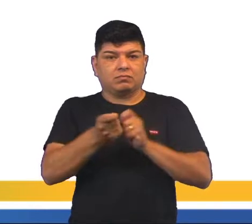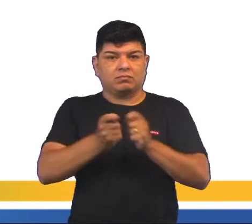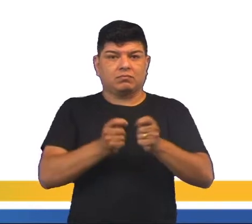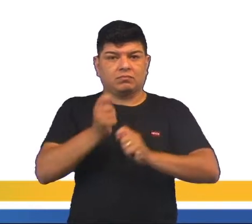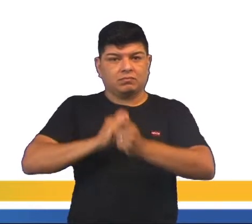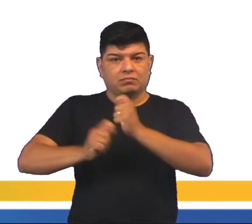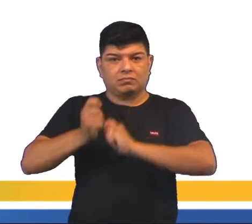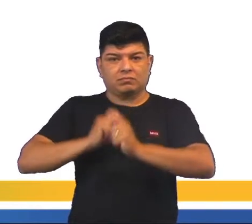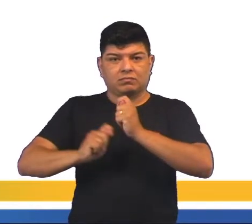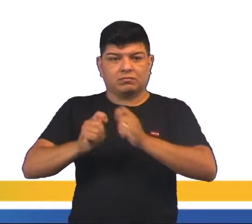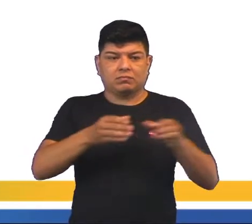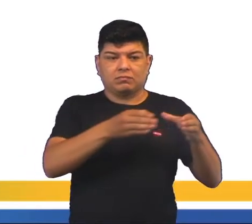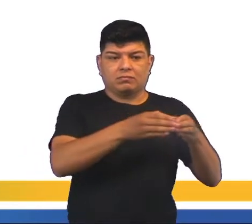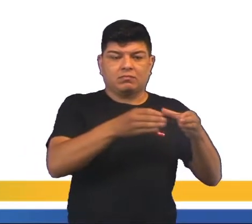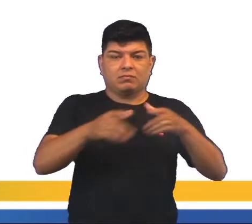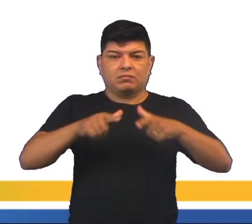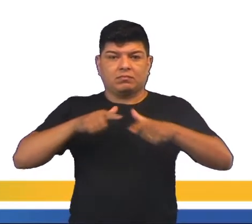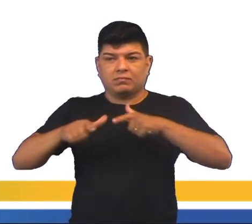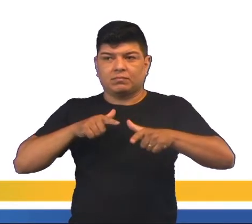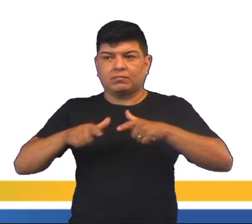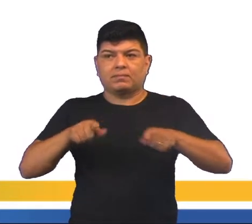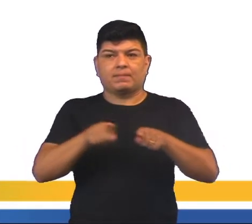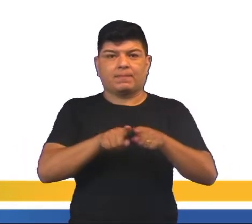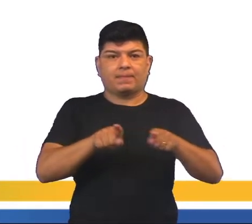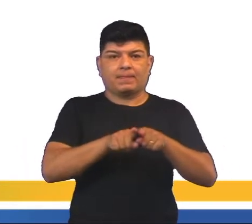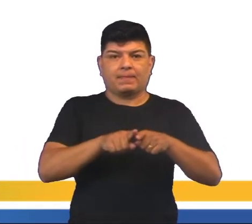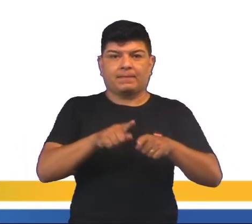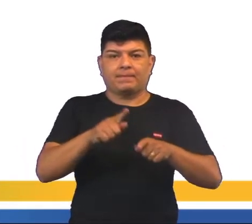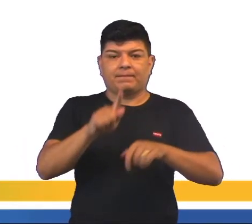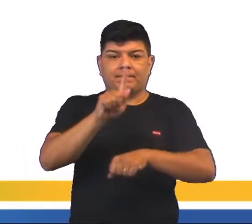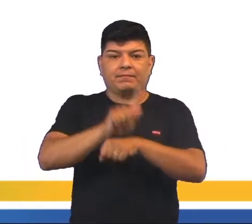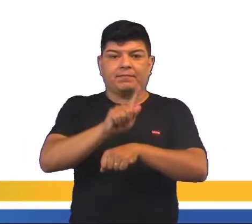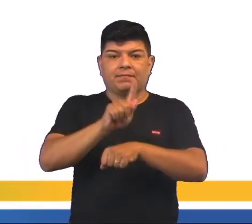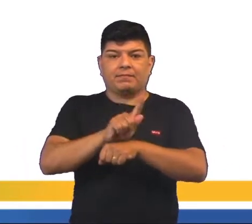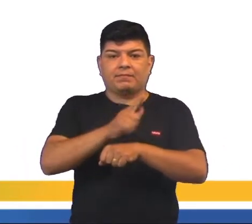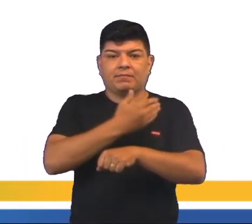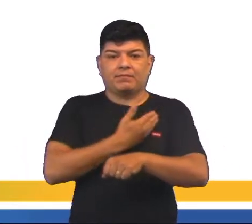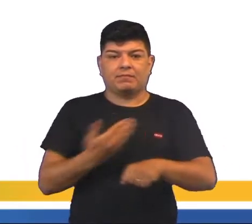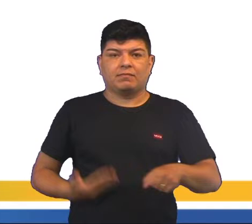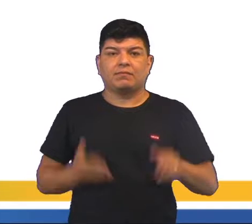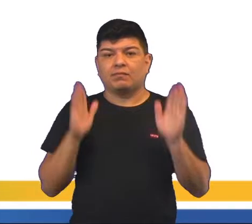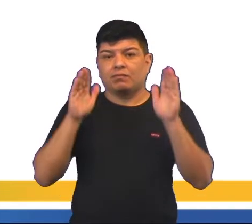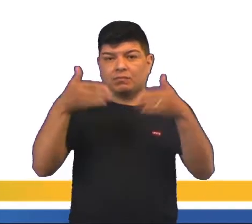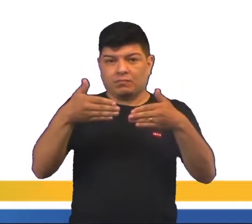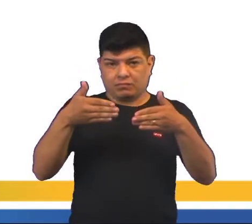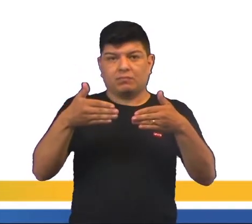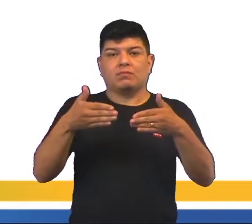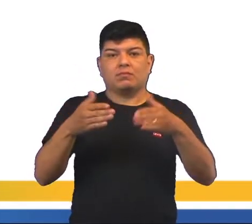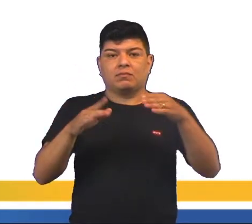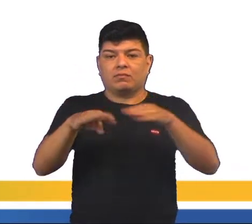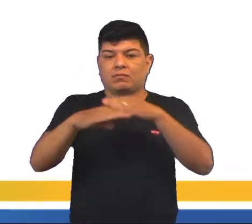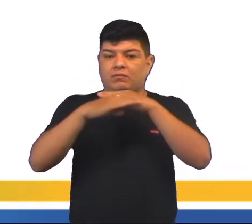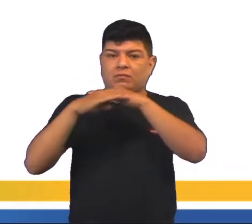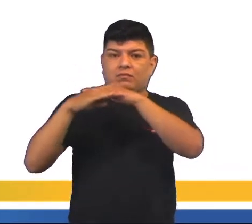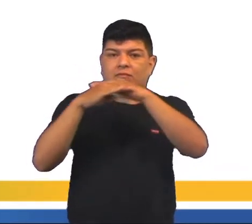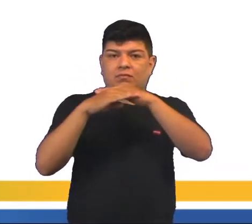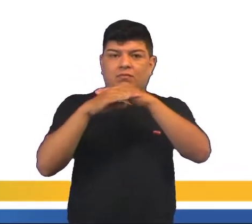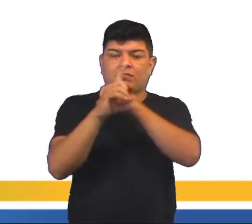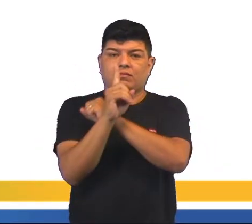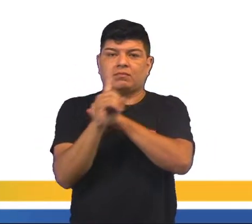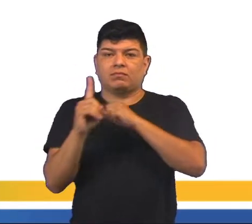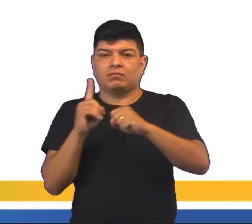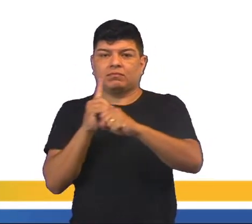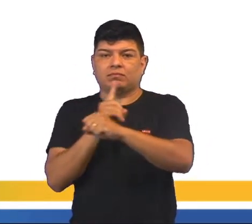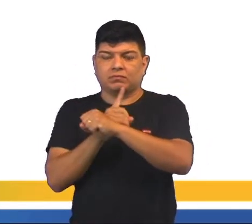recursos econômicos pelas classes trabalhadoras e de uma gestão da coisa pública voltada à promoção da igualdade social.